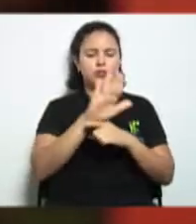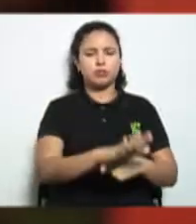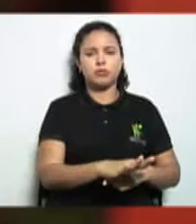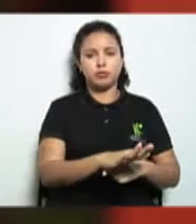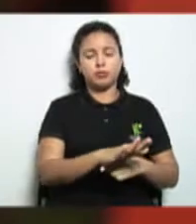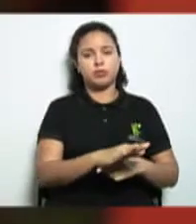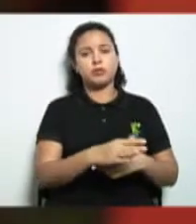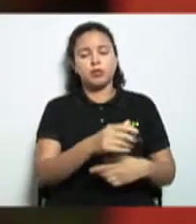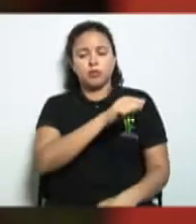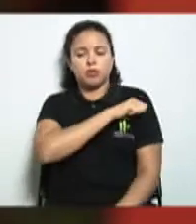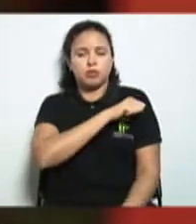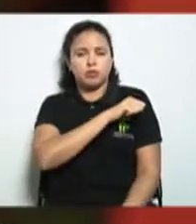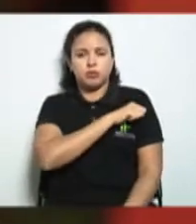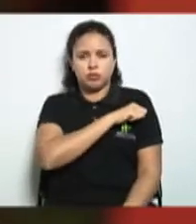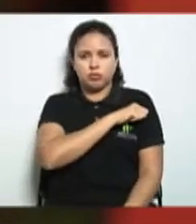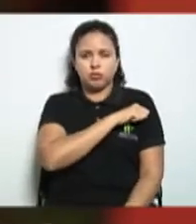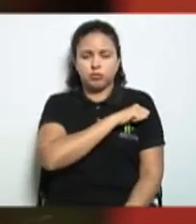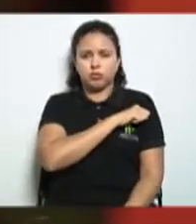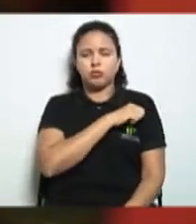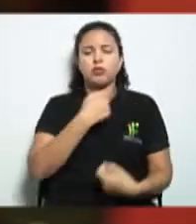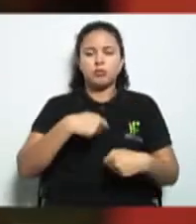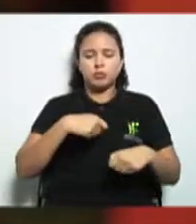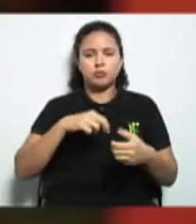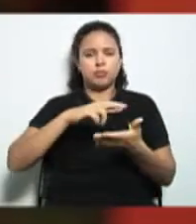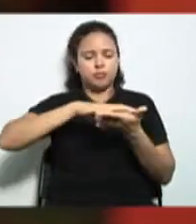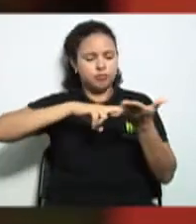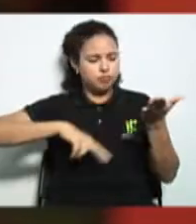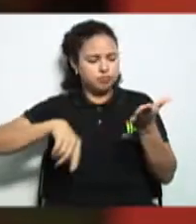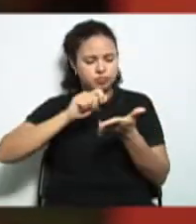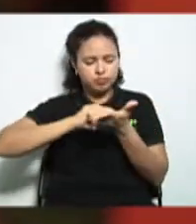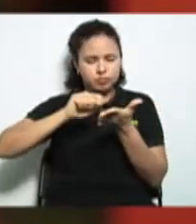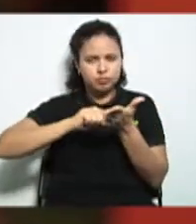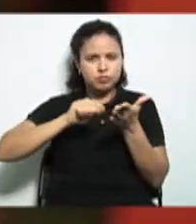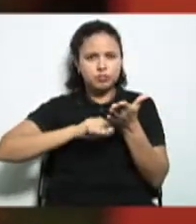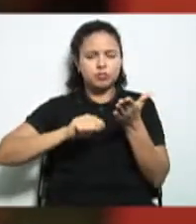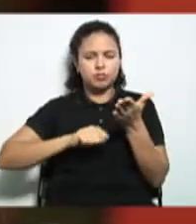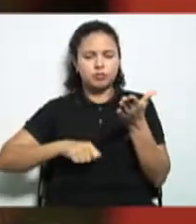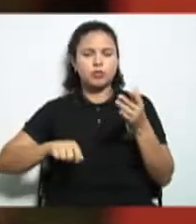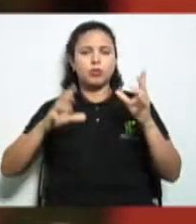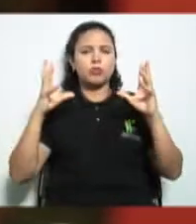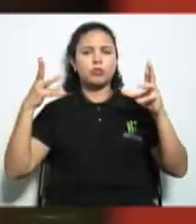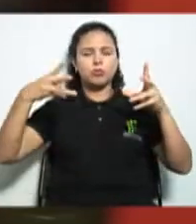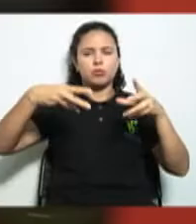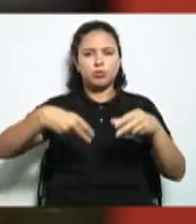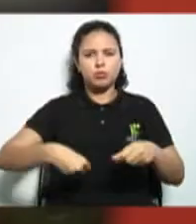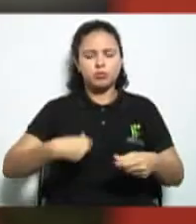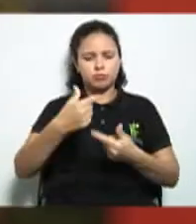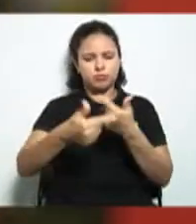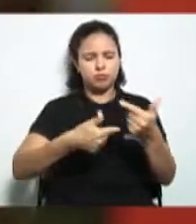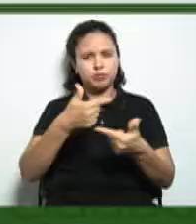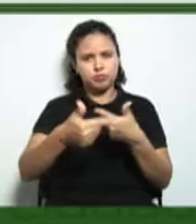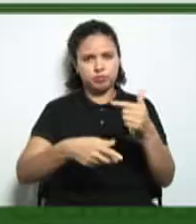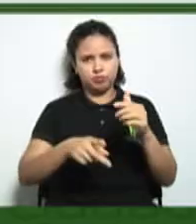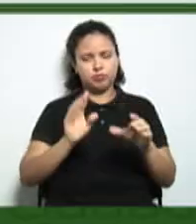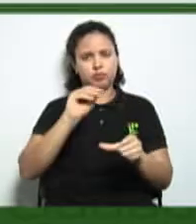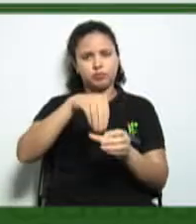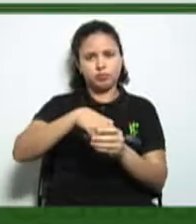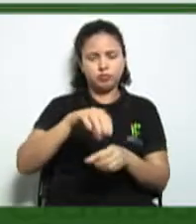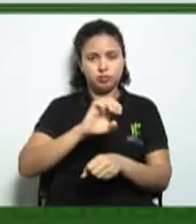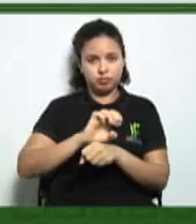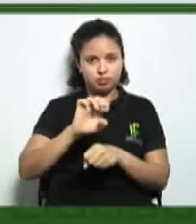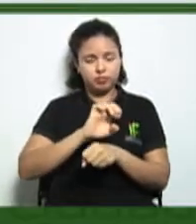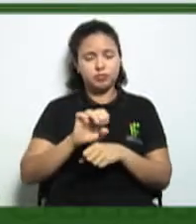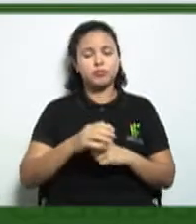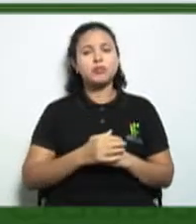professor orientador um relatório com todo o seu trajeto no estágio.